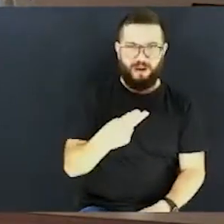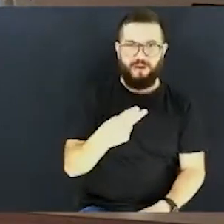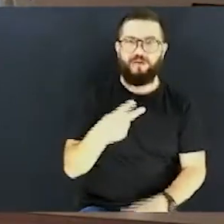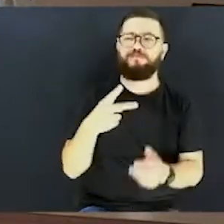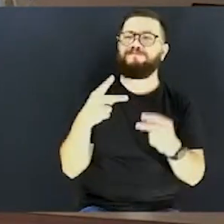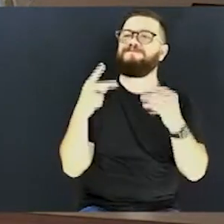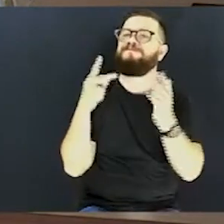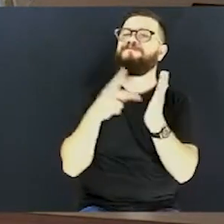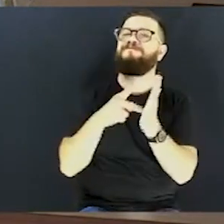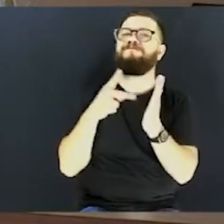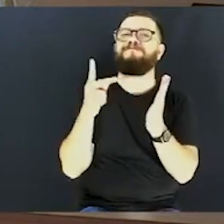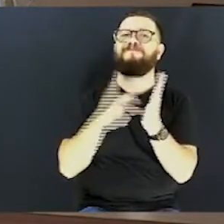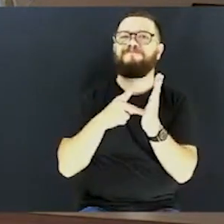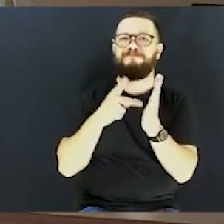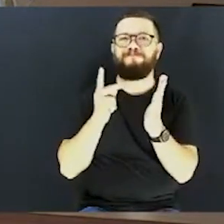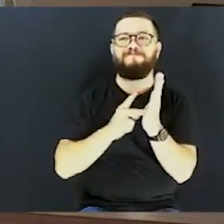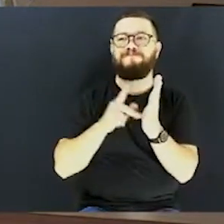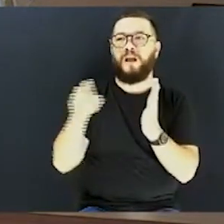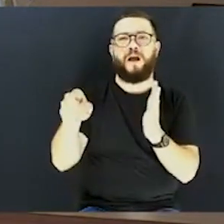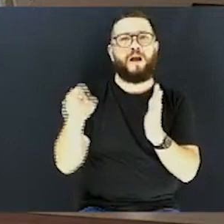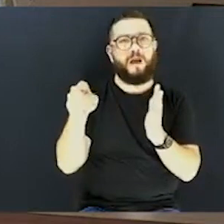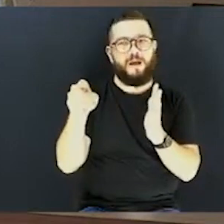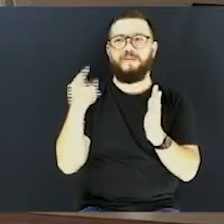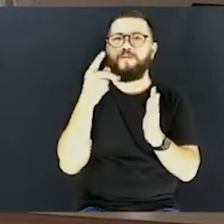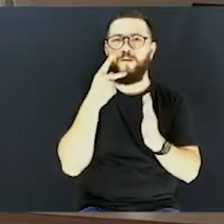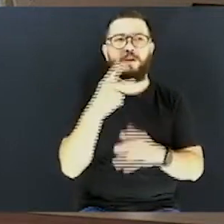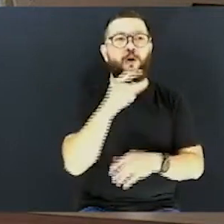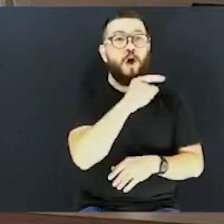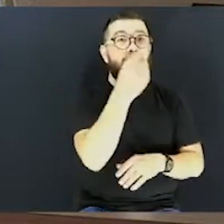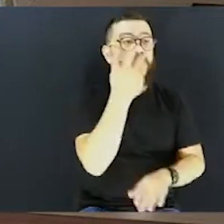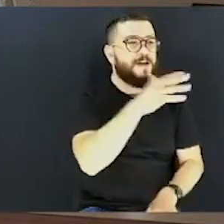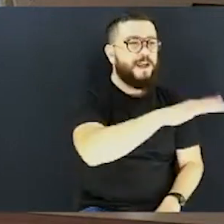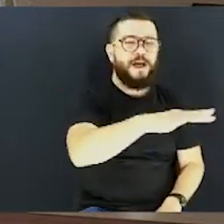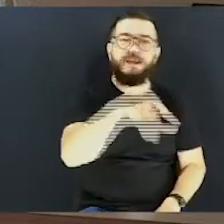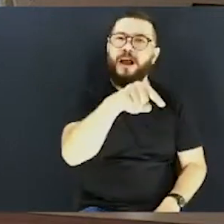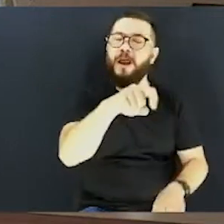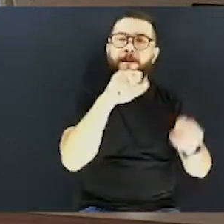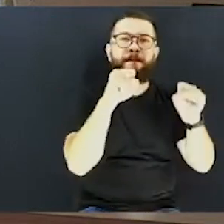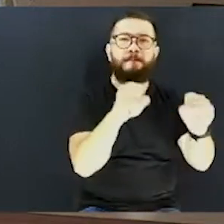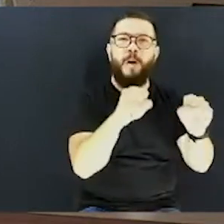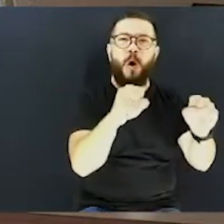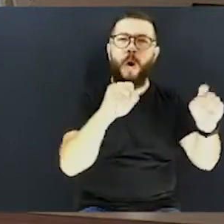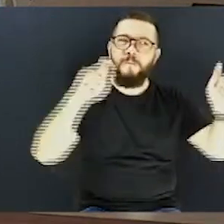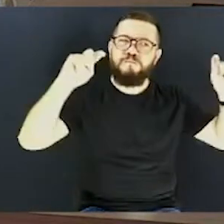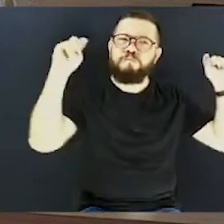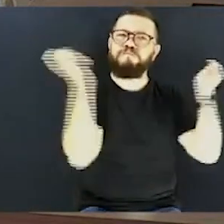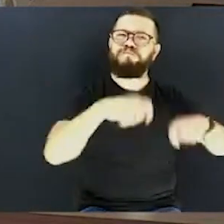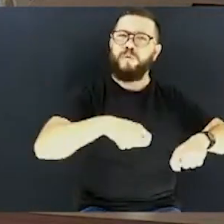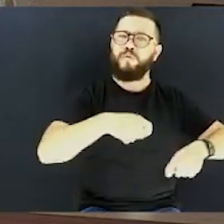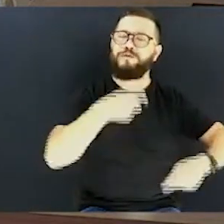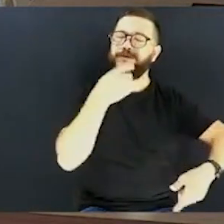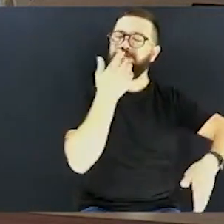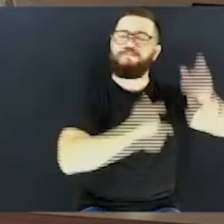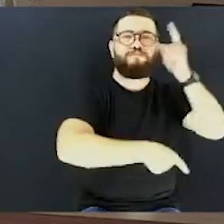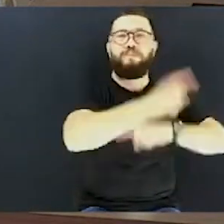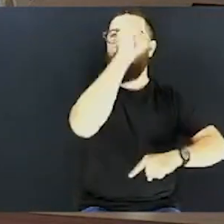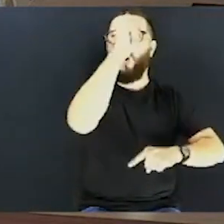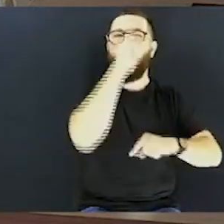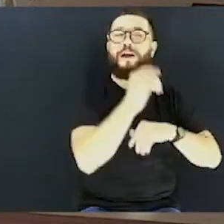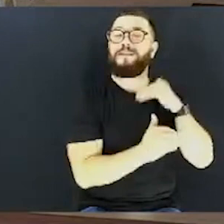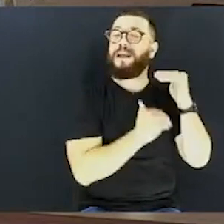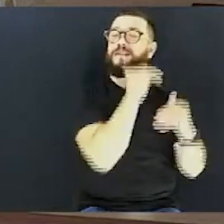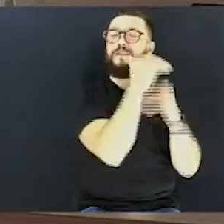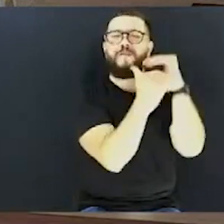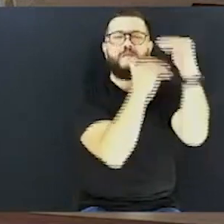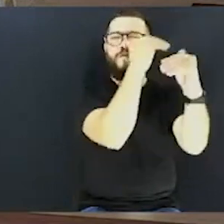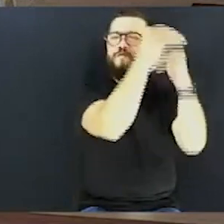tem pleno potencial de se desenvolver. É um momento que a gente tem a oportunidade de oferecer para a criança todas as condições para que lá